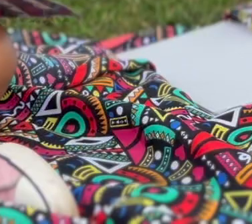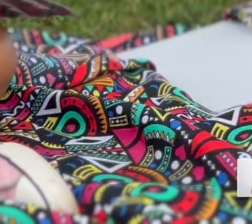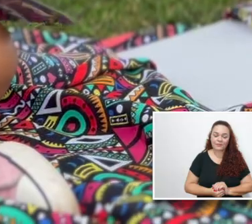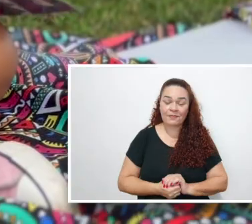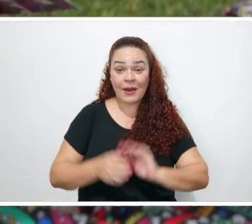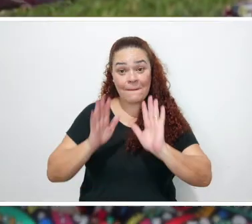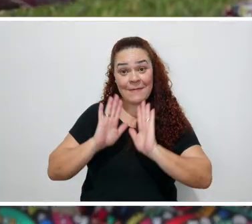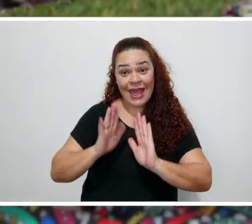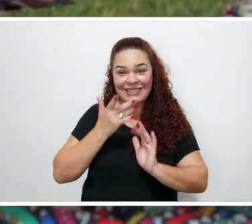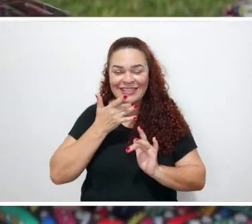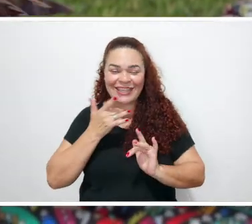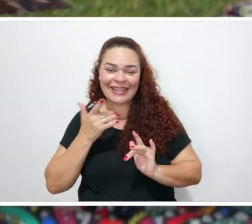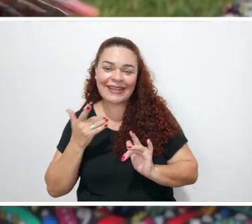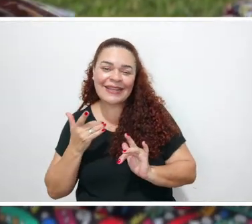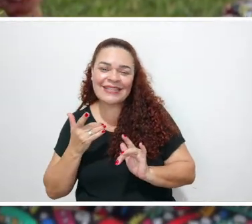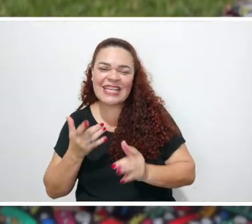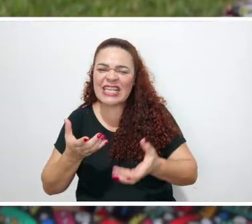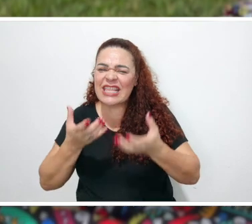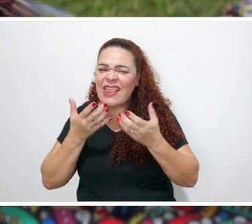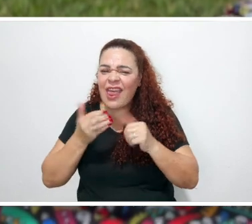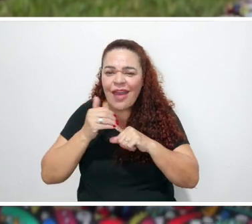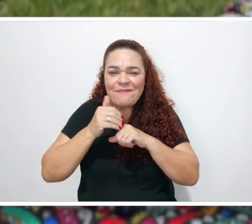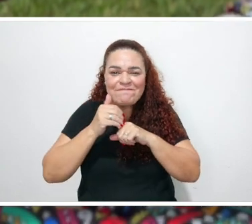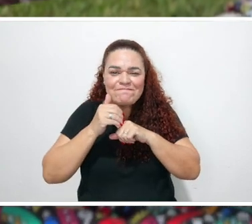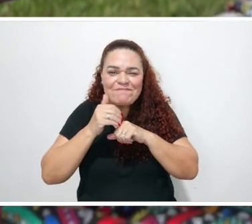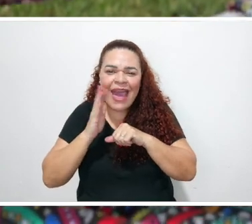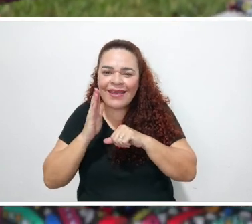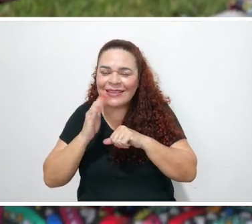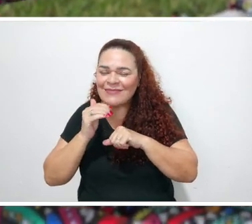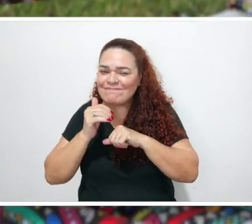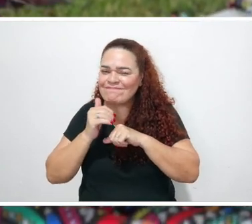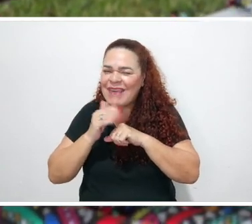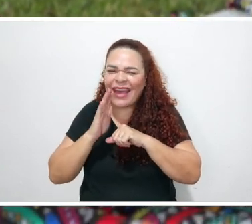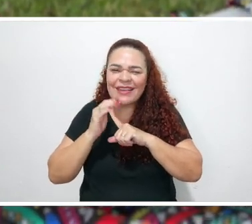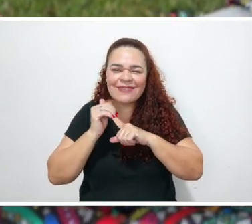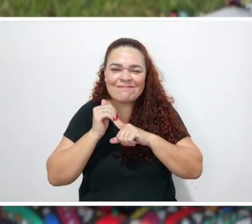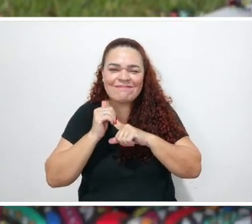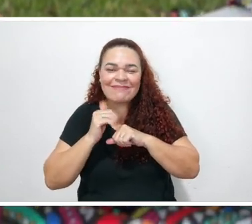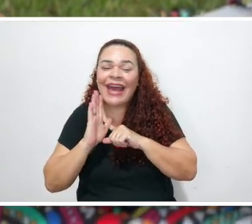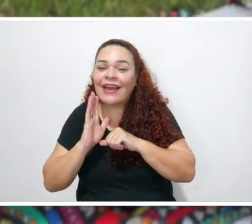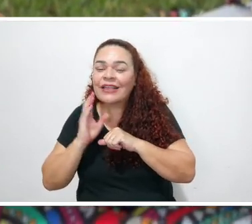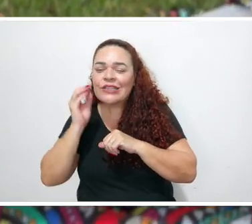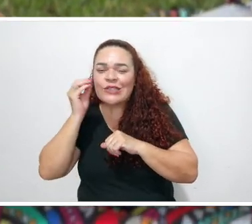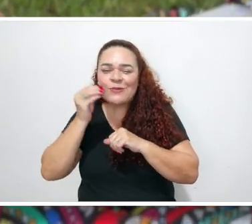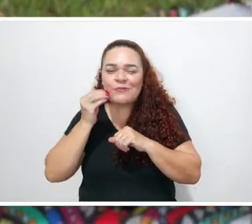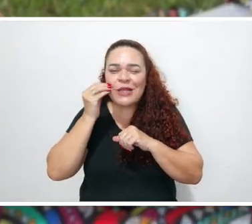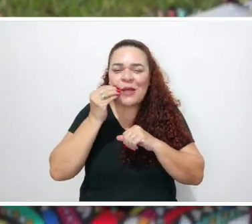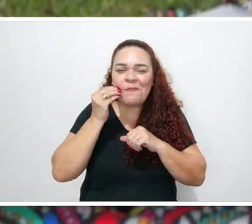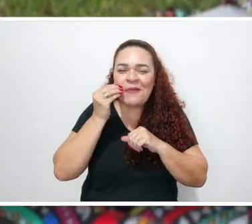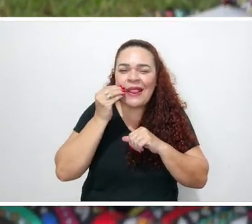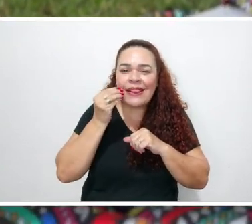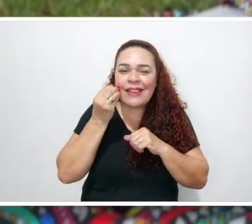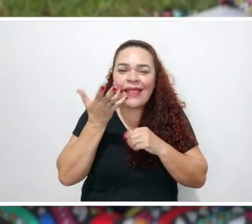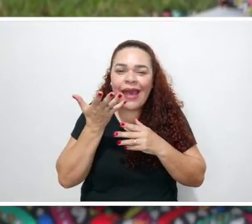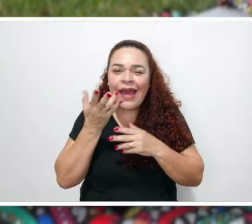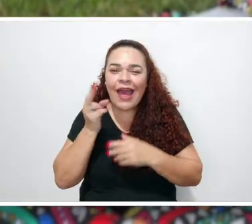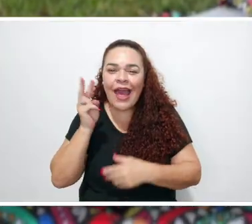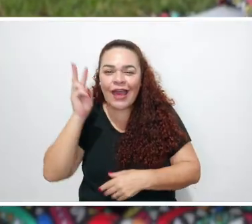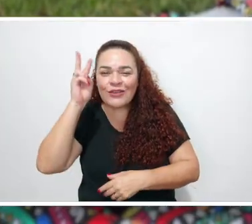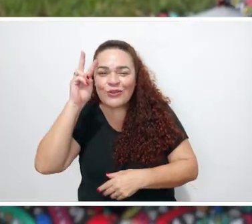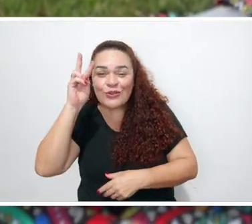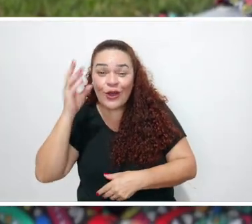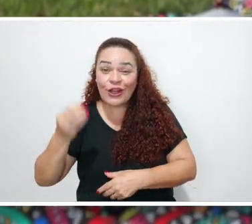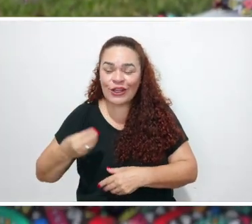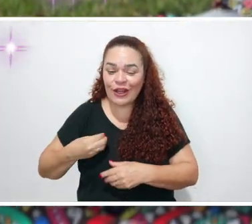Mas as crianças queriam mais do que apenas contar e ouvir. Elas queriam experimentar as histórias em sua vida, como